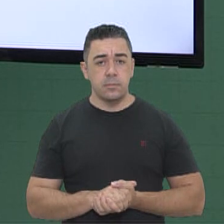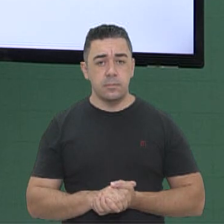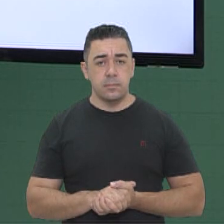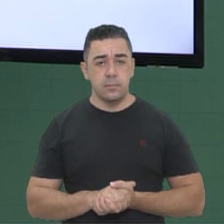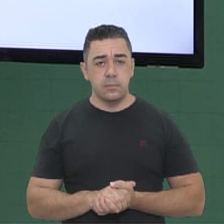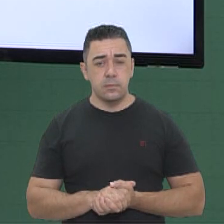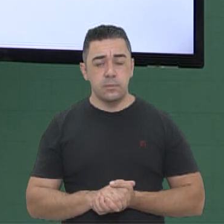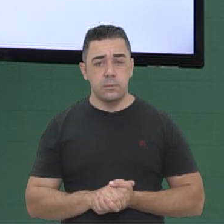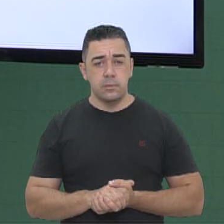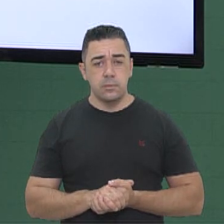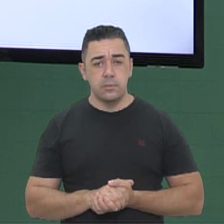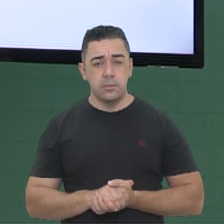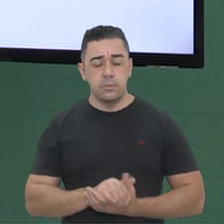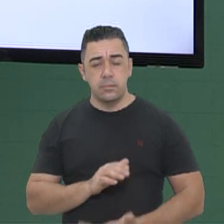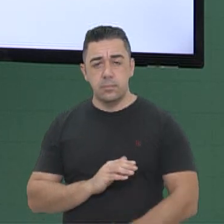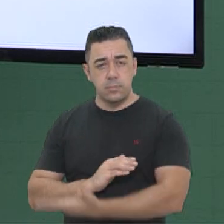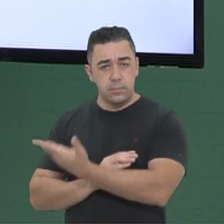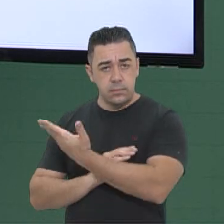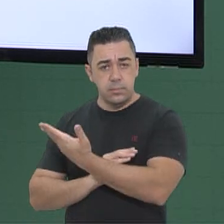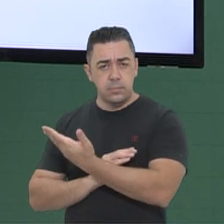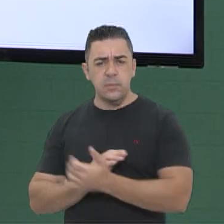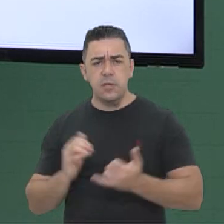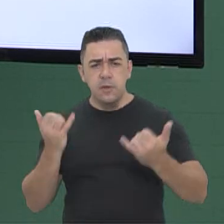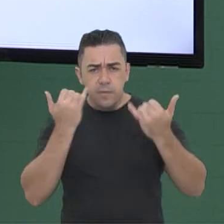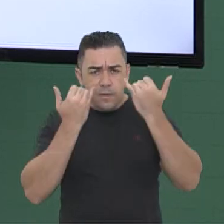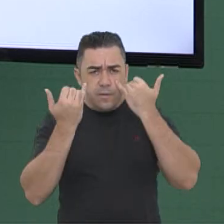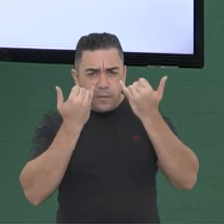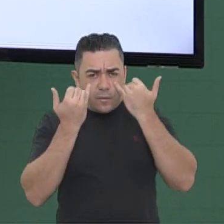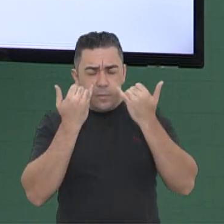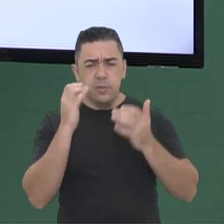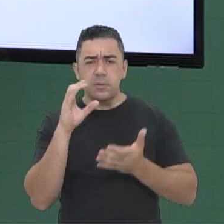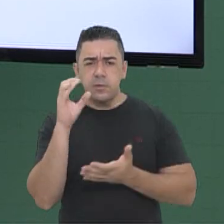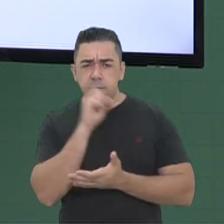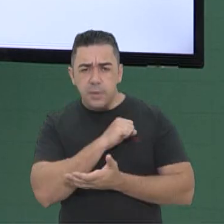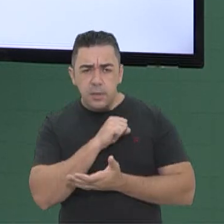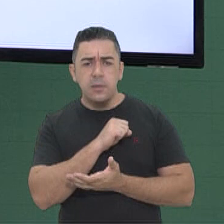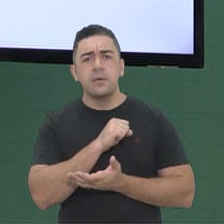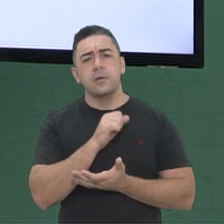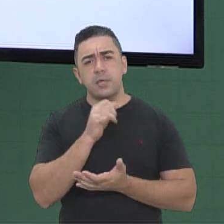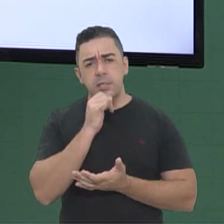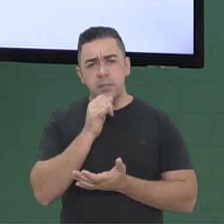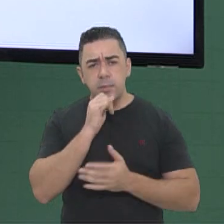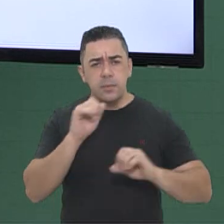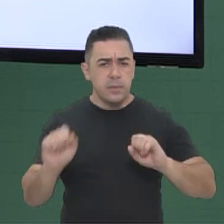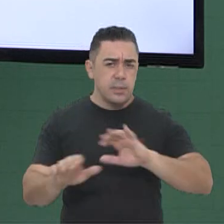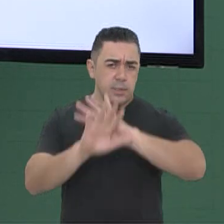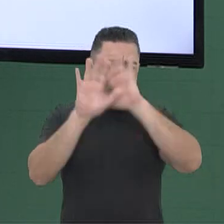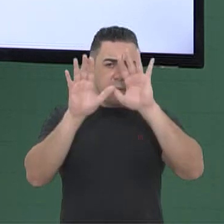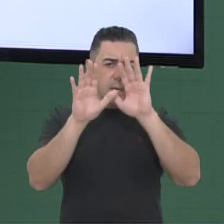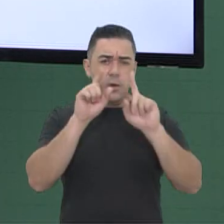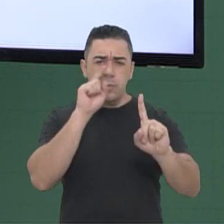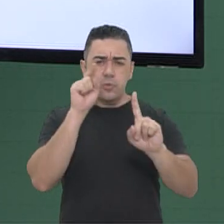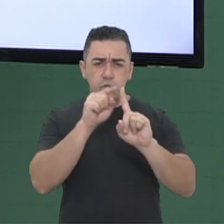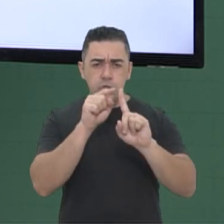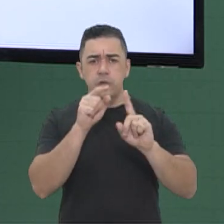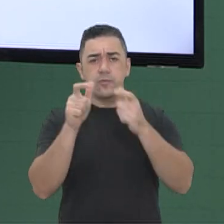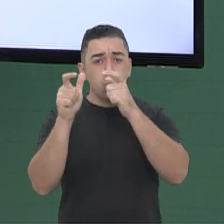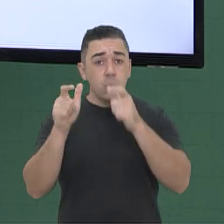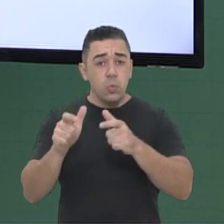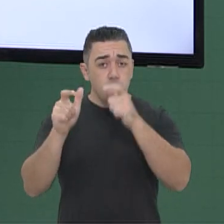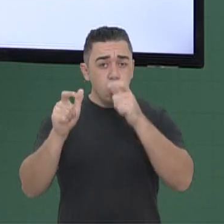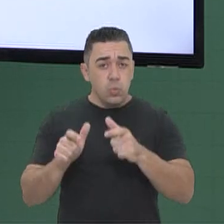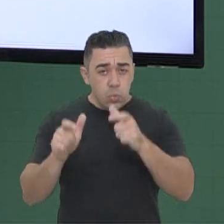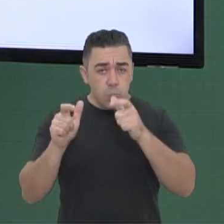lugar de destino. Informações breves, informações claras, objetivas sobre o local